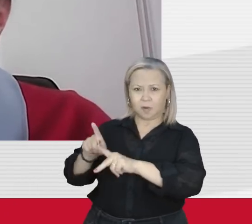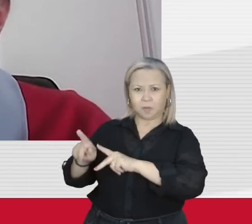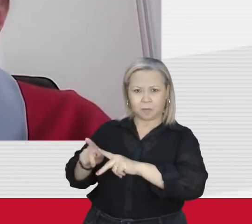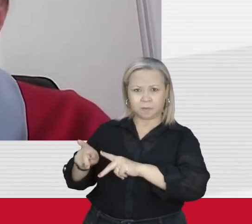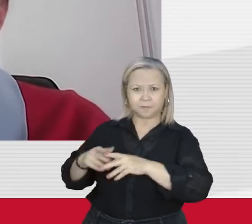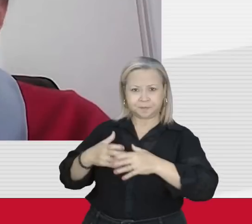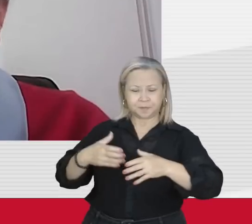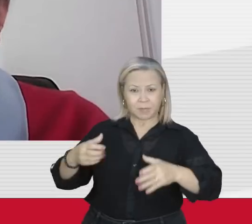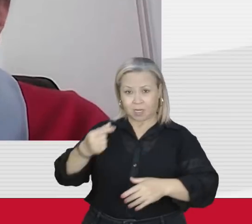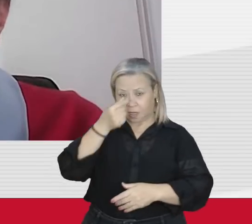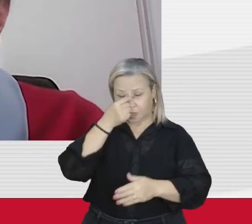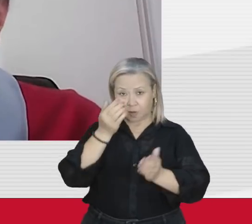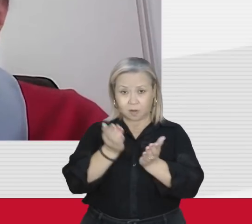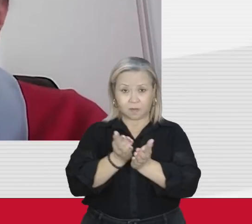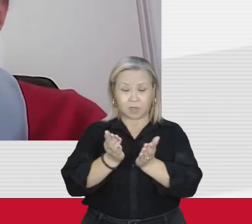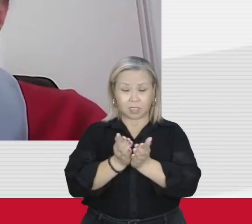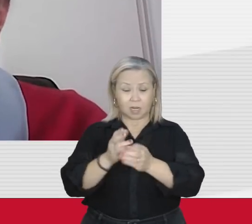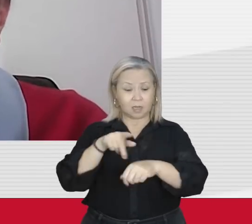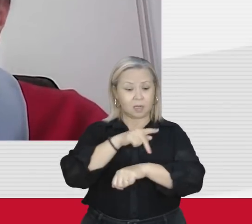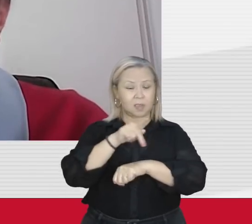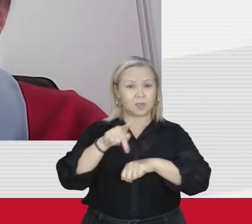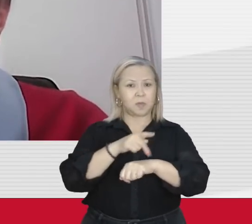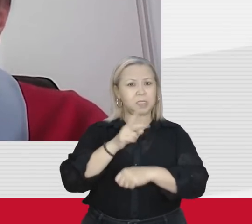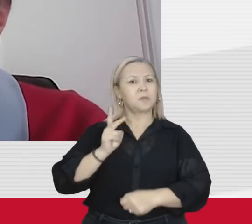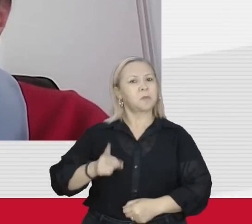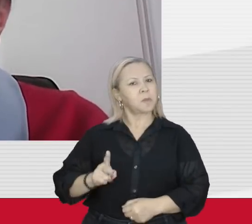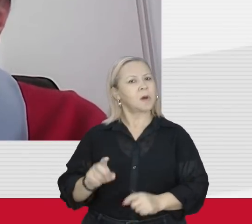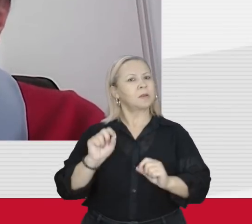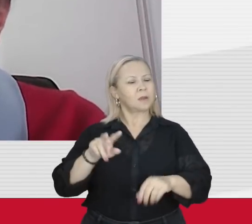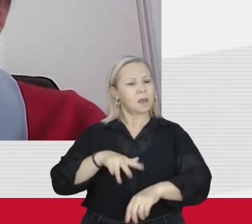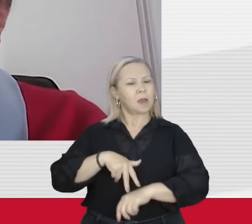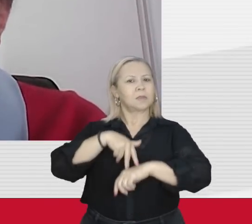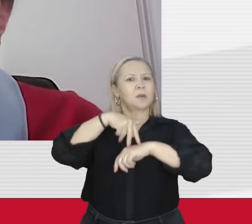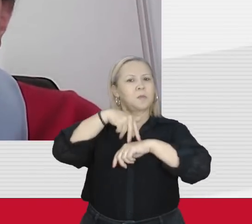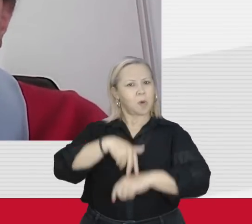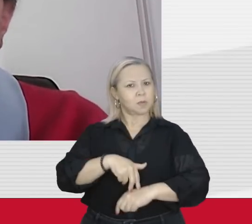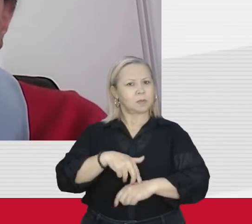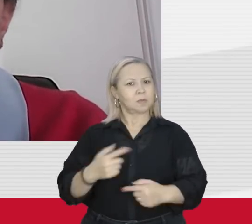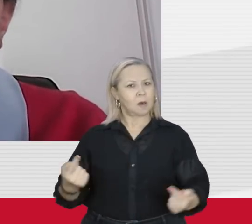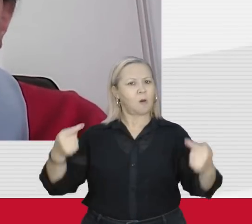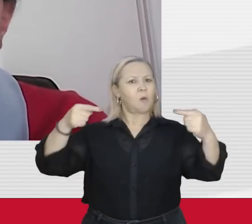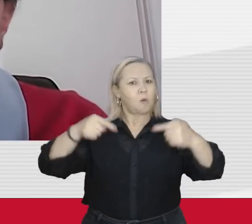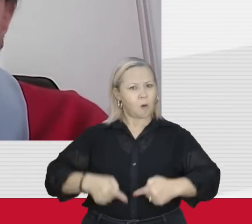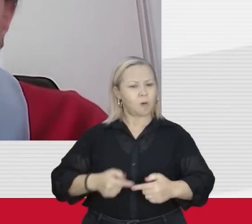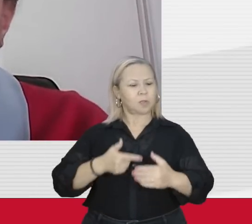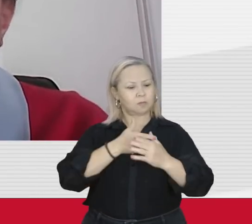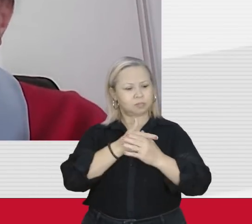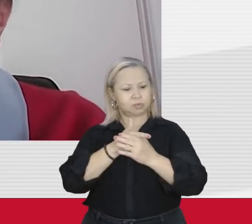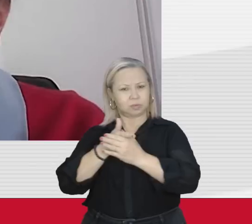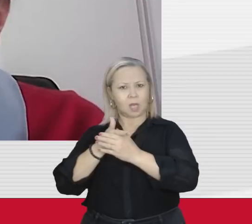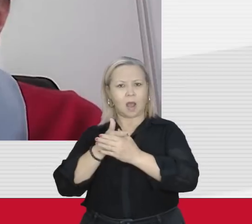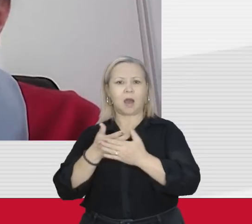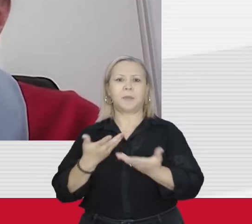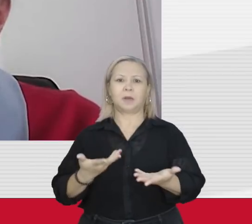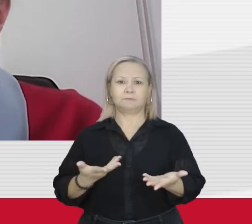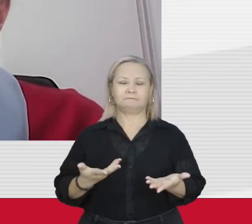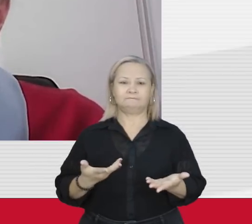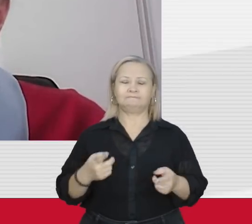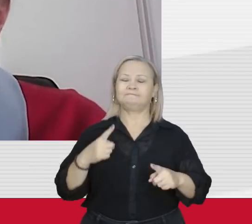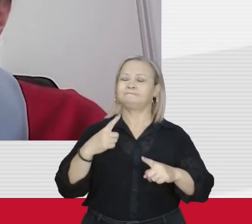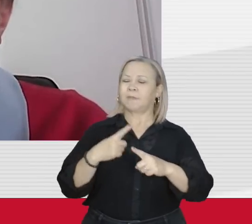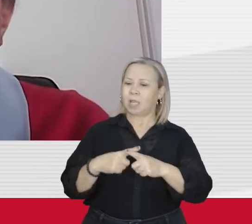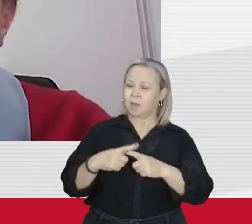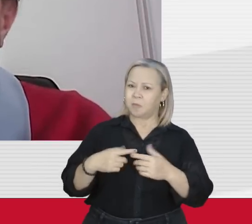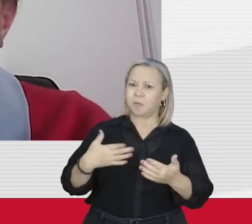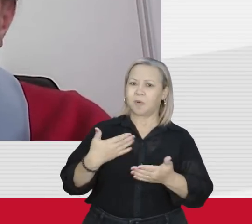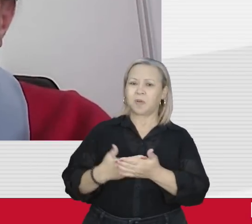massa evangélica desse país mantém a posição contra, né? Até porque, Paulo, é